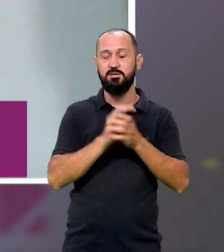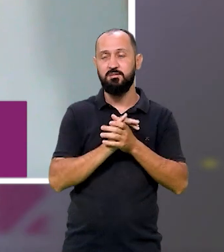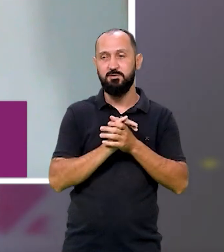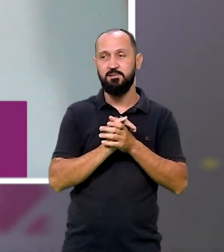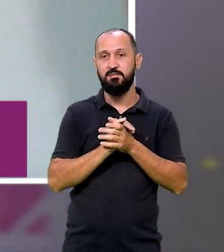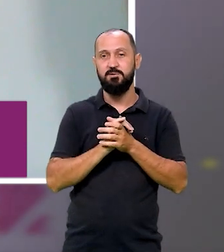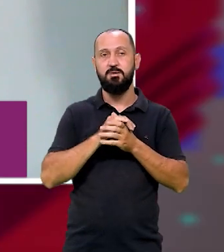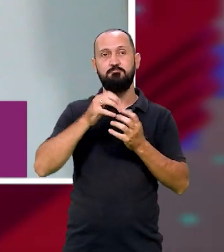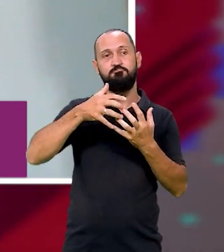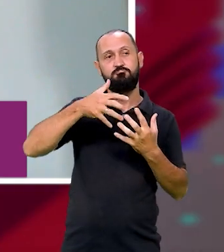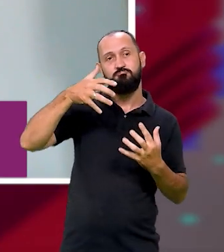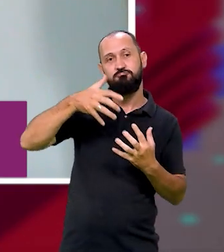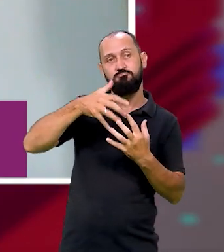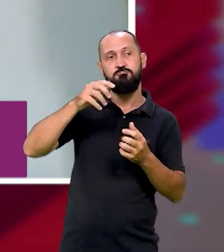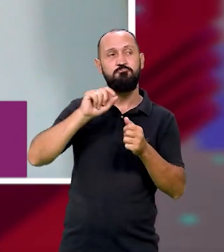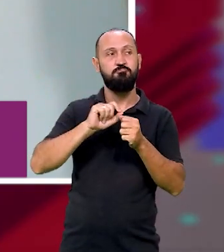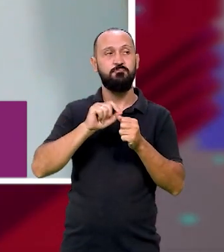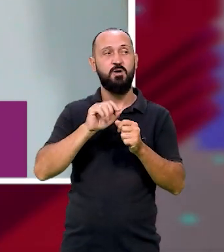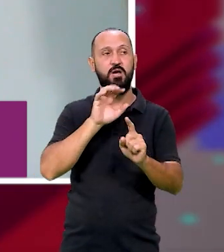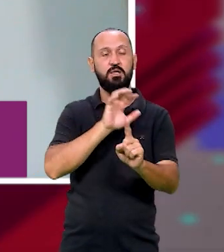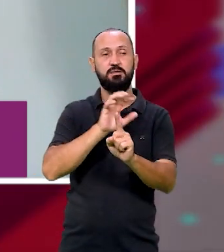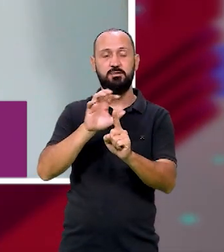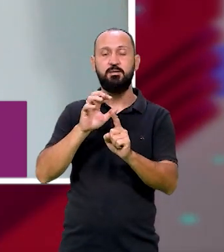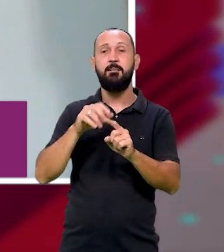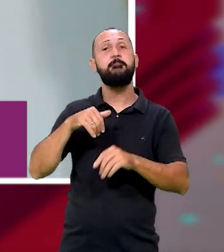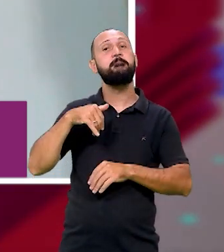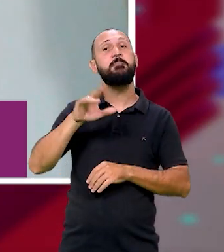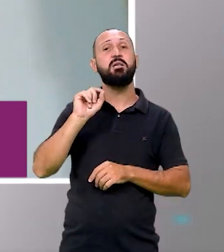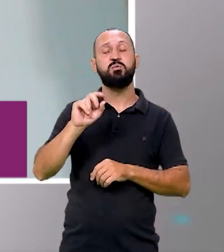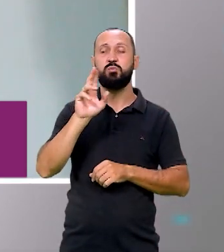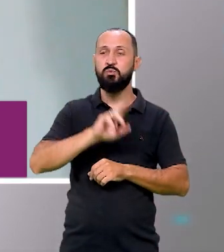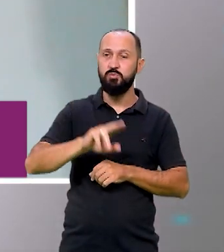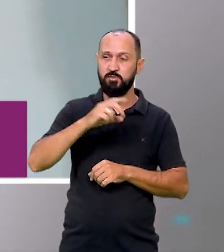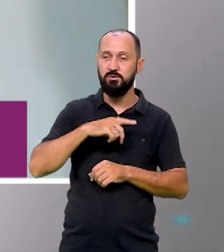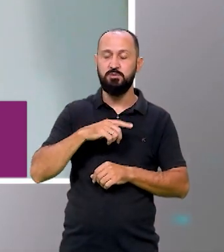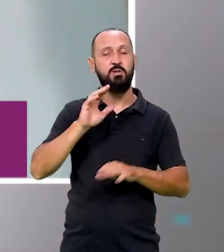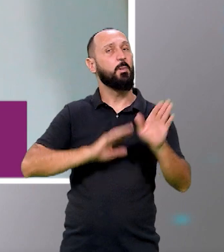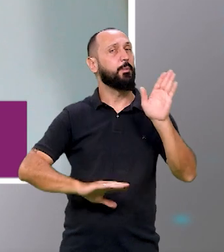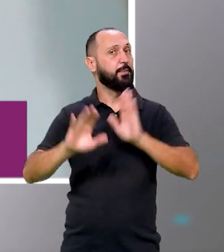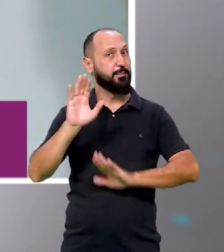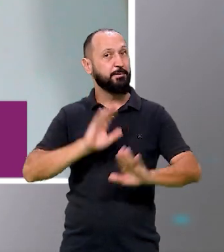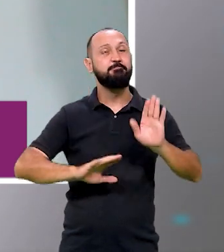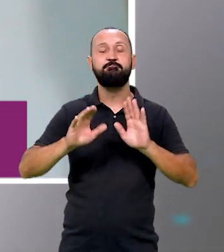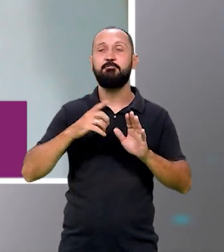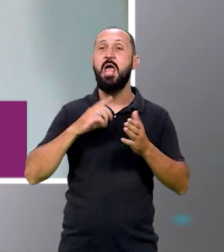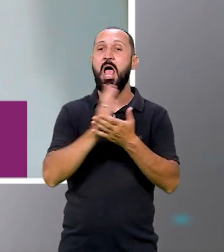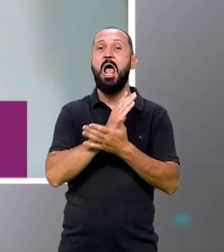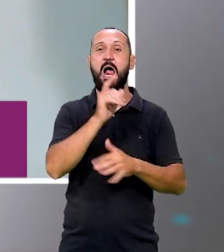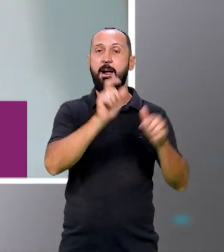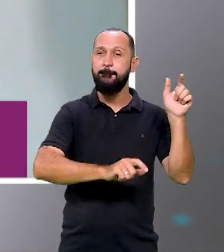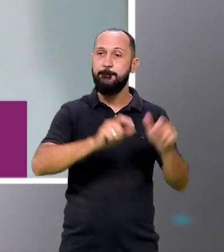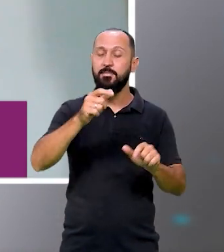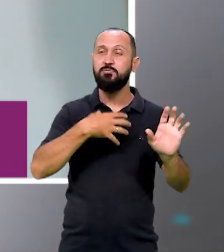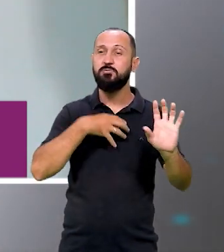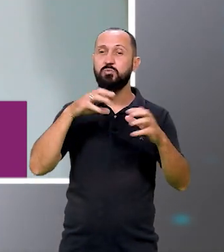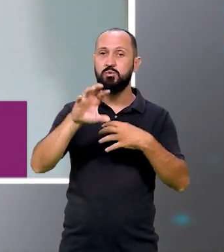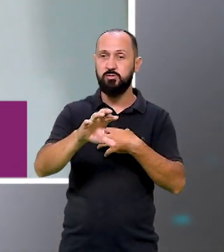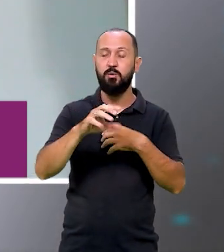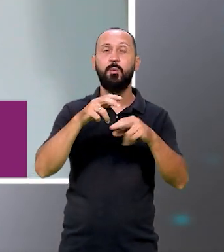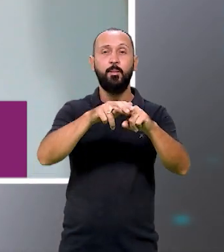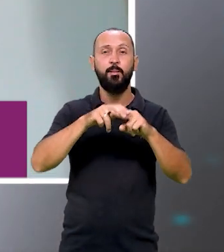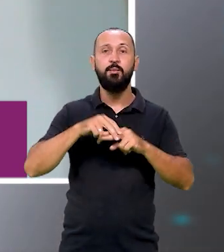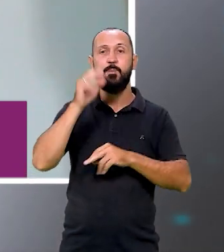cardíaco, né? Corrida, quem faz crossfit, até na musculação, né? Se você vai fazer um exercício que demanda, que usa quadríceps, por exemplo, que